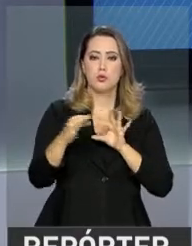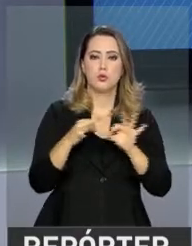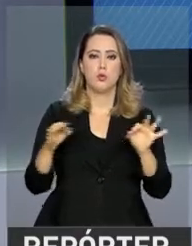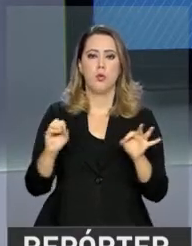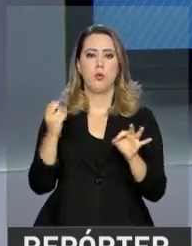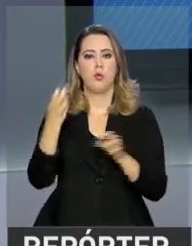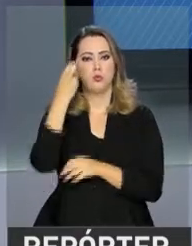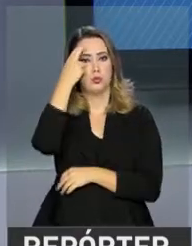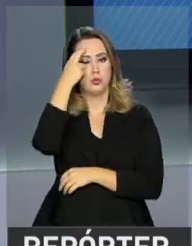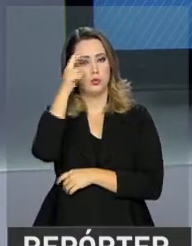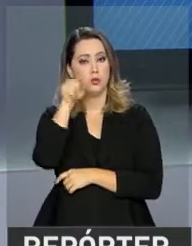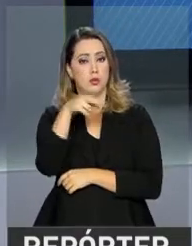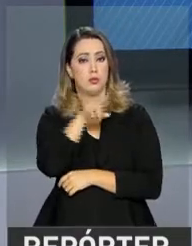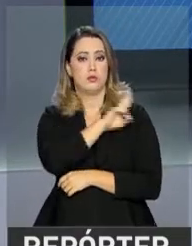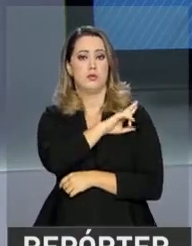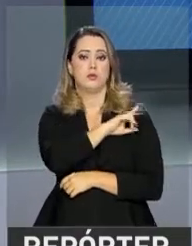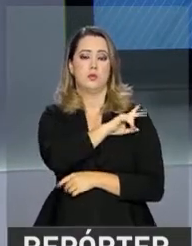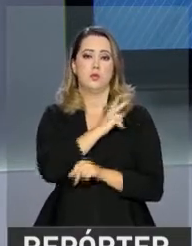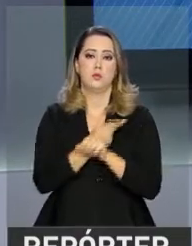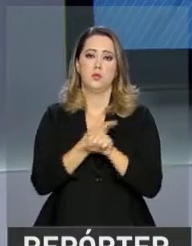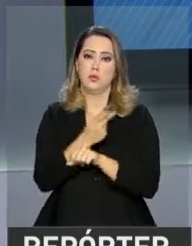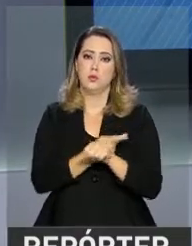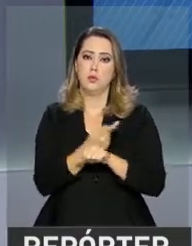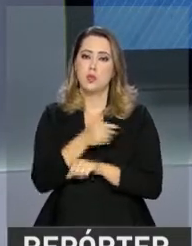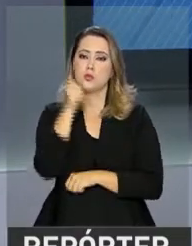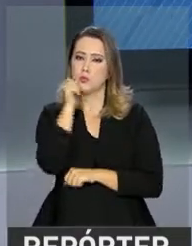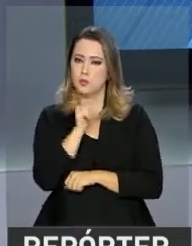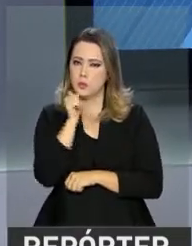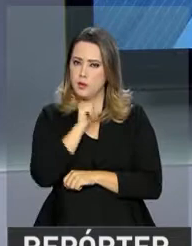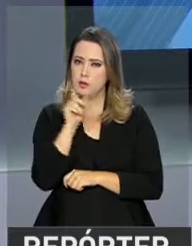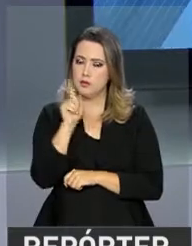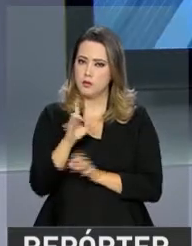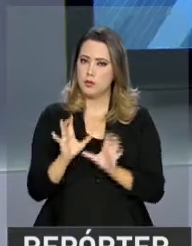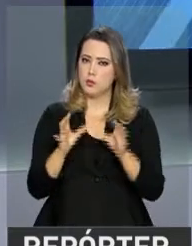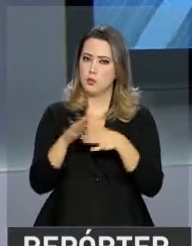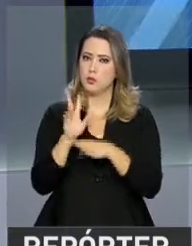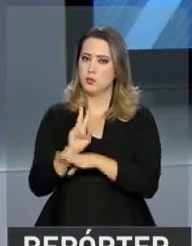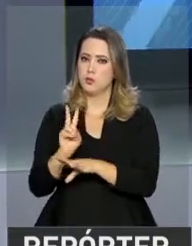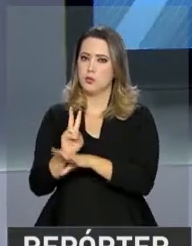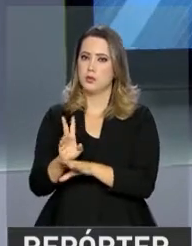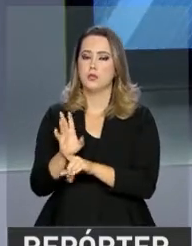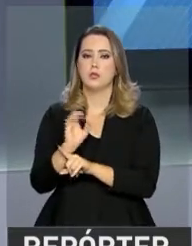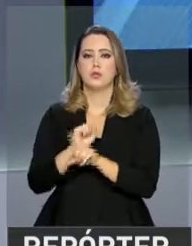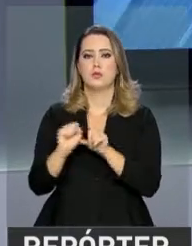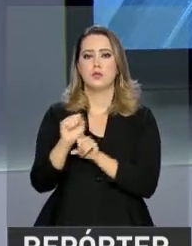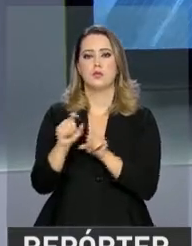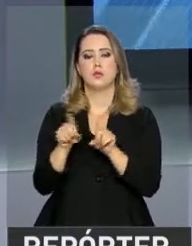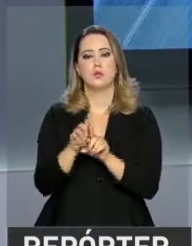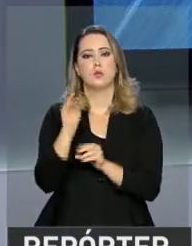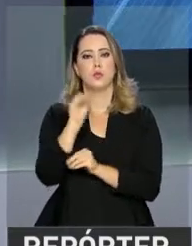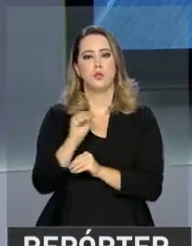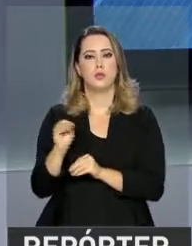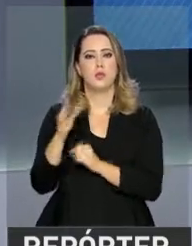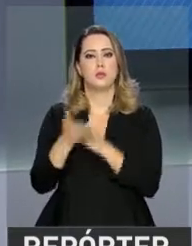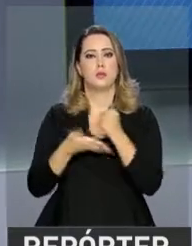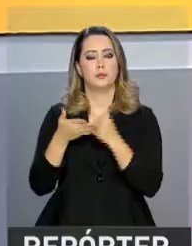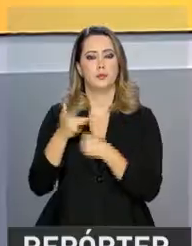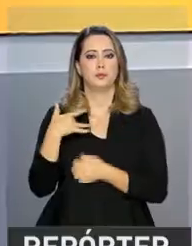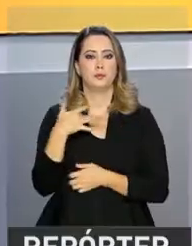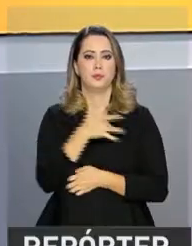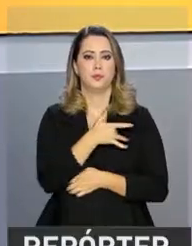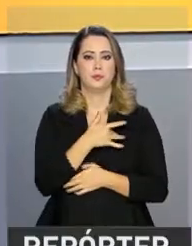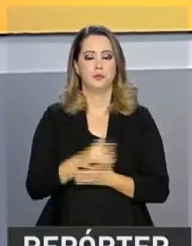culturais a responsabilidade pela busca ativa será das redes de proteção social e de atenção básica à saúde